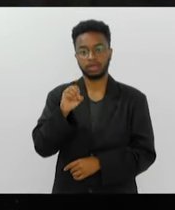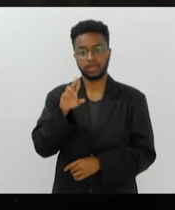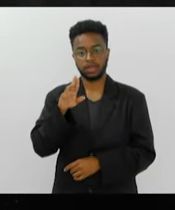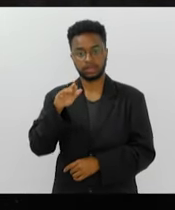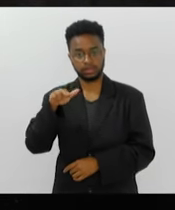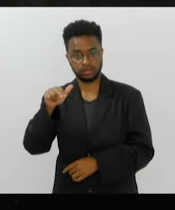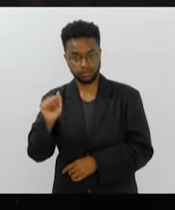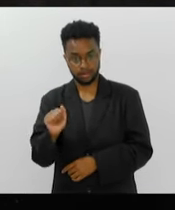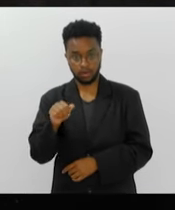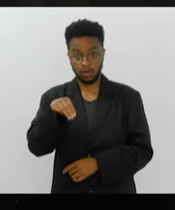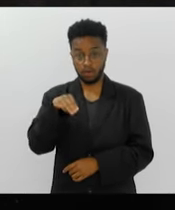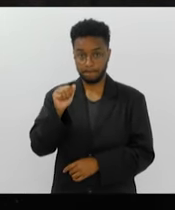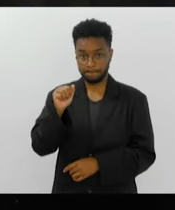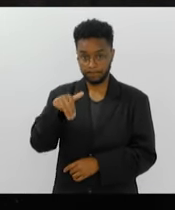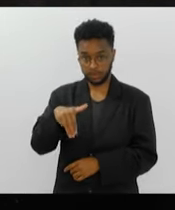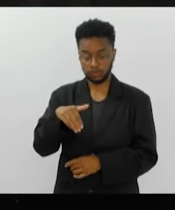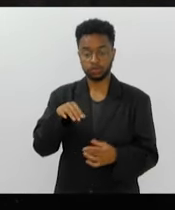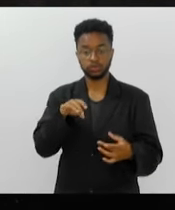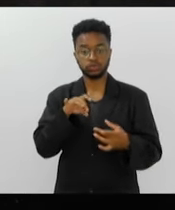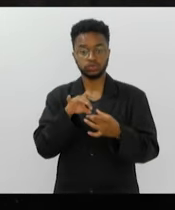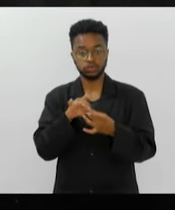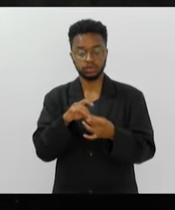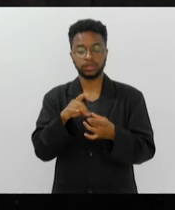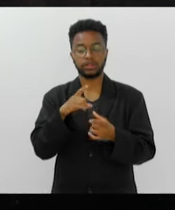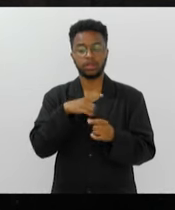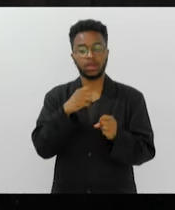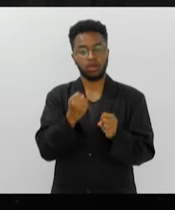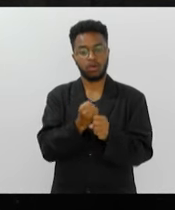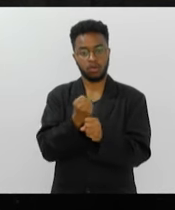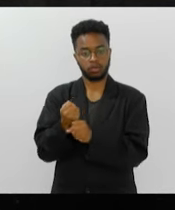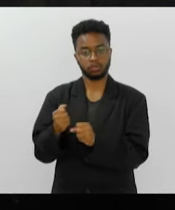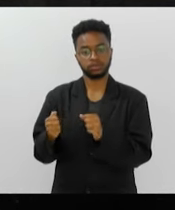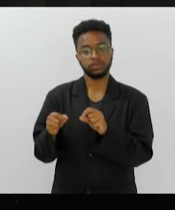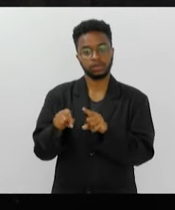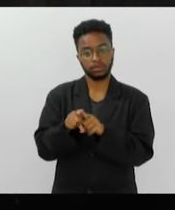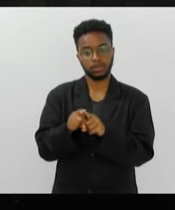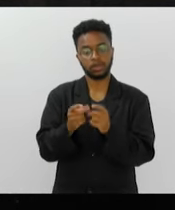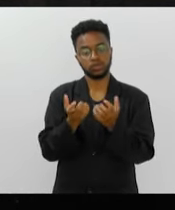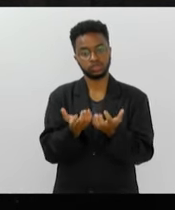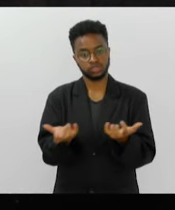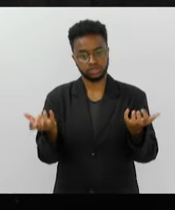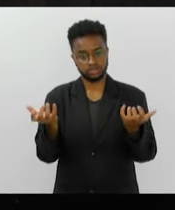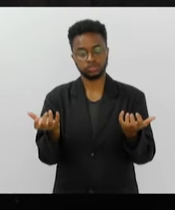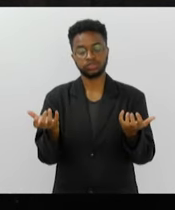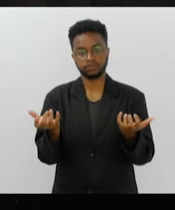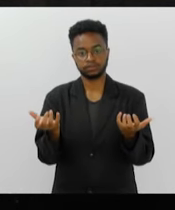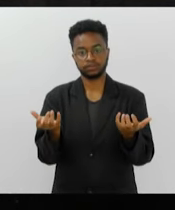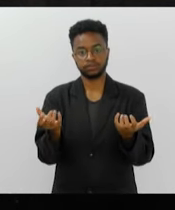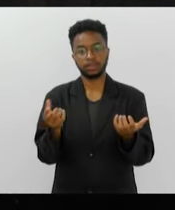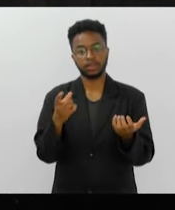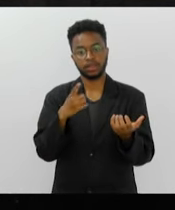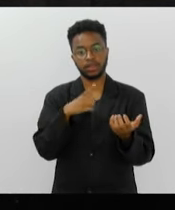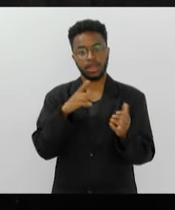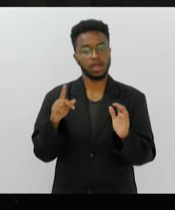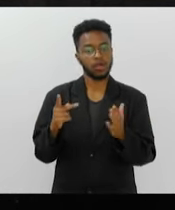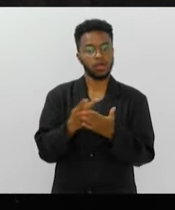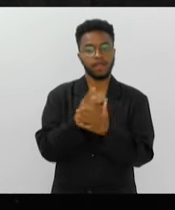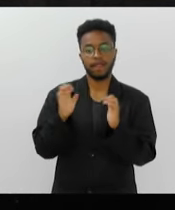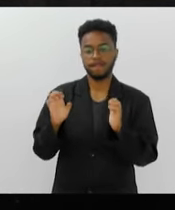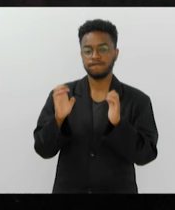recuperado juntamente com os seus Jardins para receber esse evento de